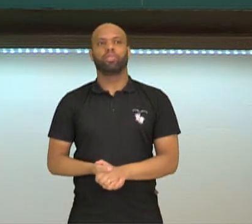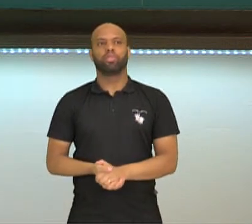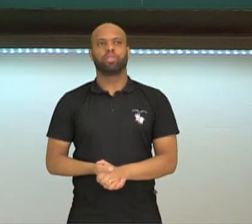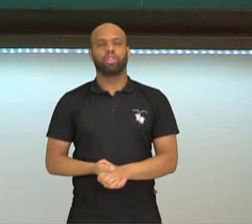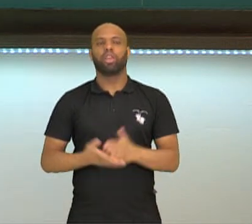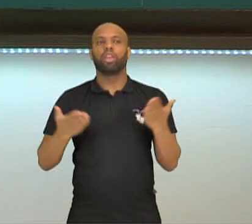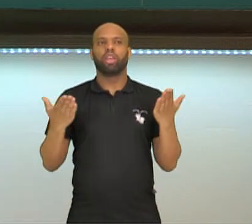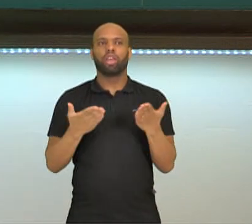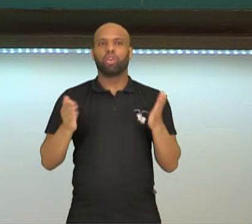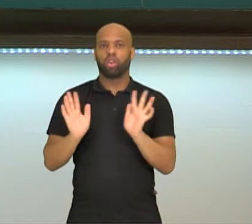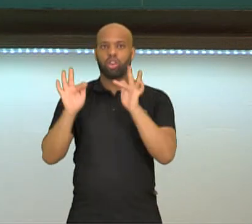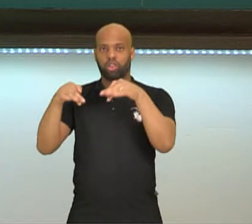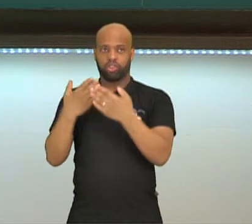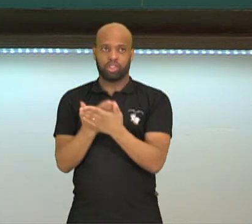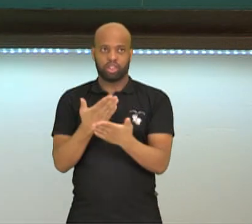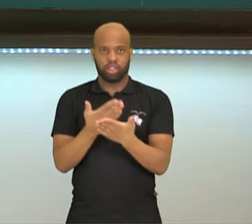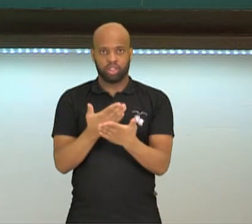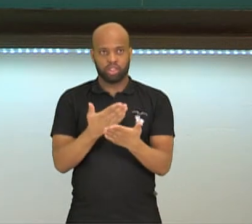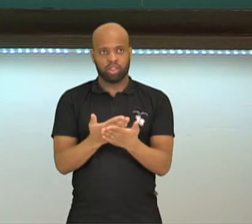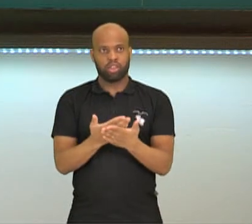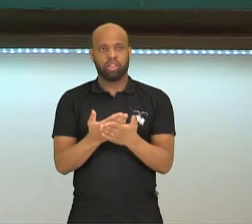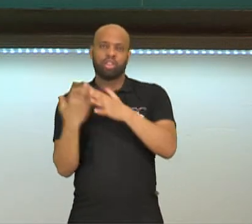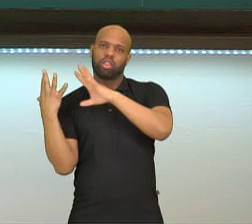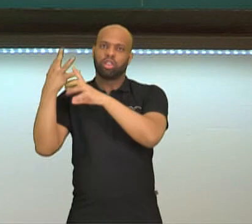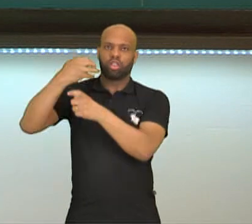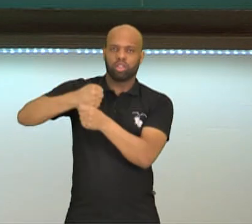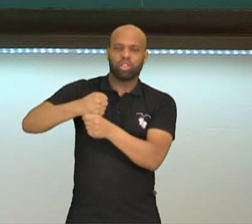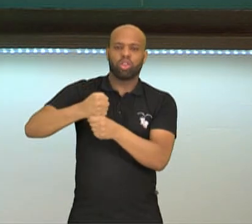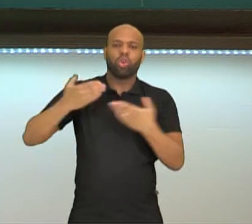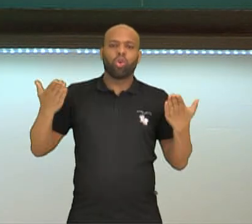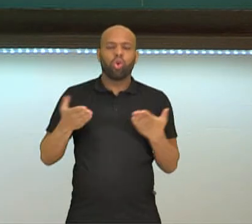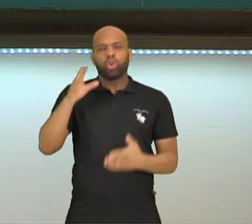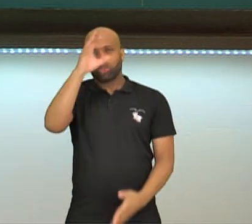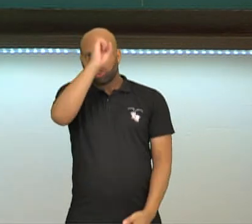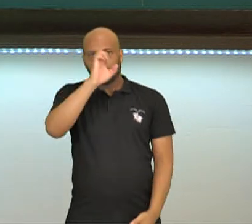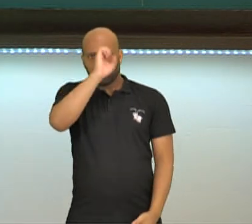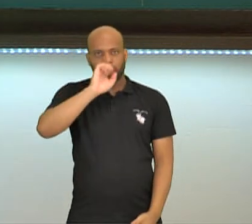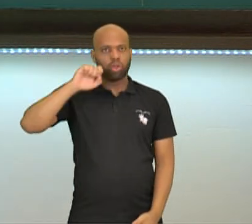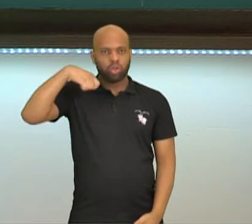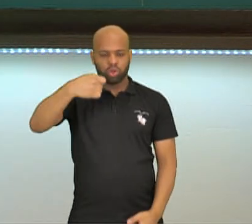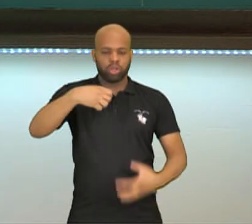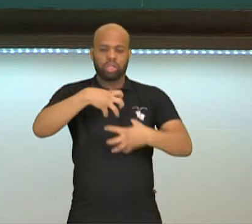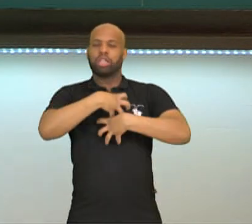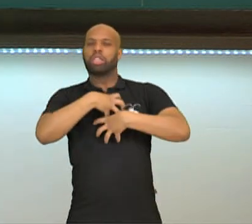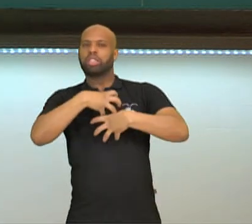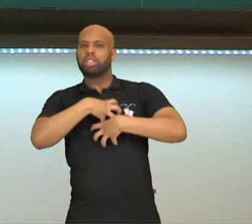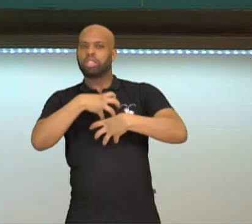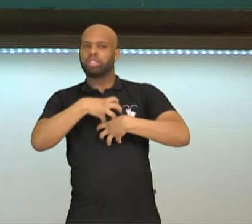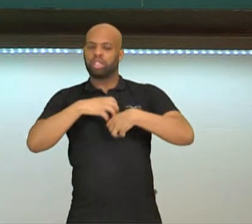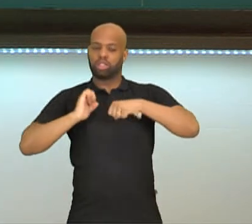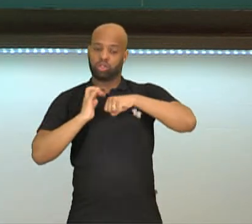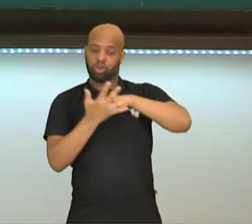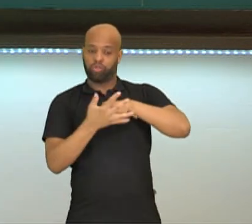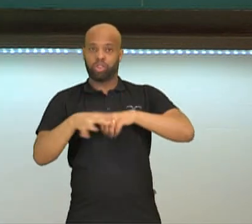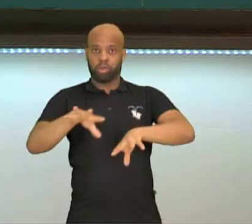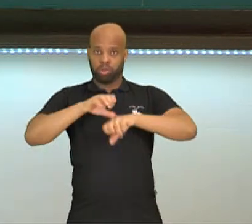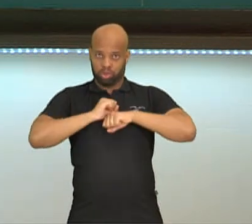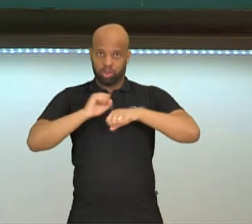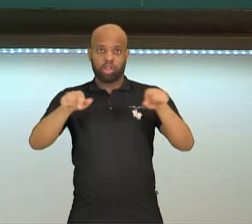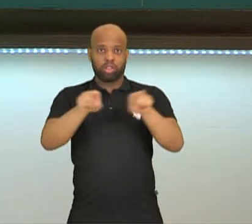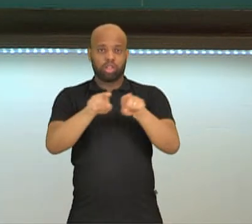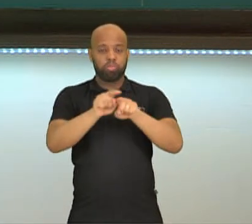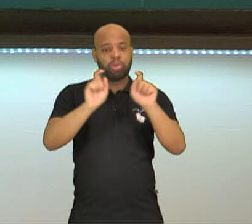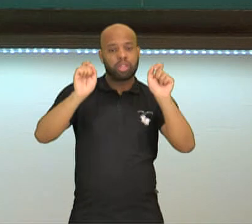Então, chegamos ao fim dessa aula e a nossa retomada. Nós falamos então sobre os sintomas dessa doença, sobre